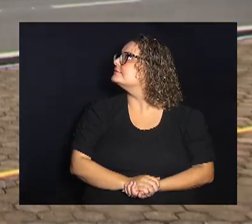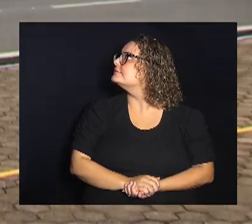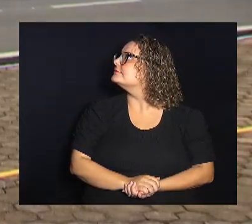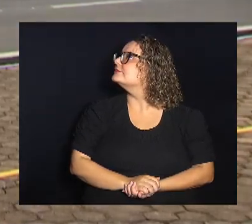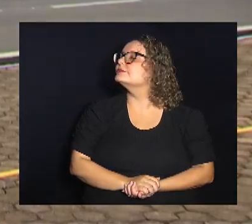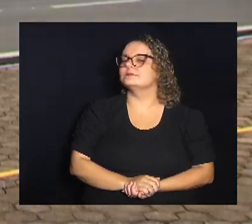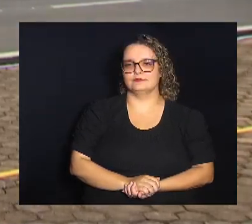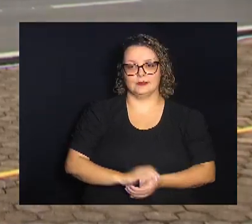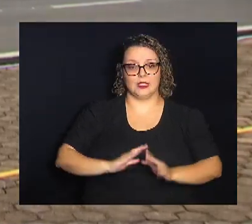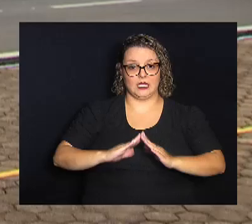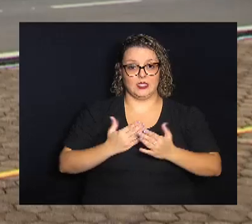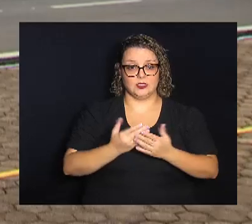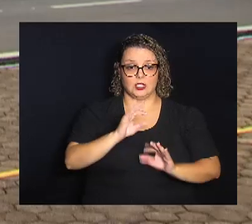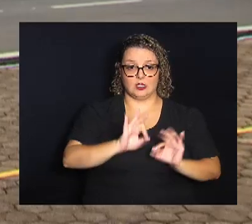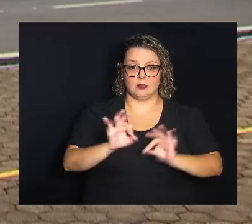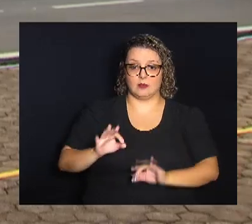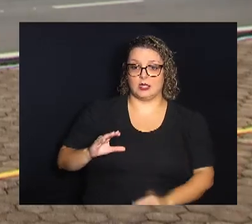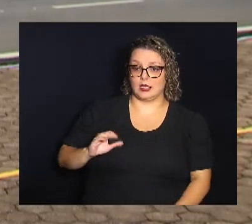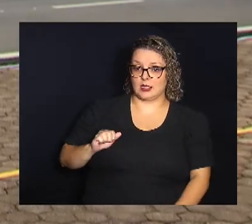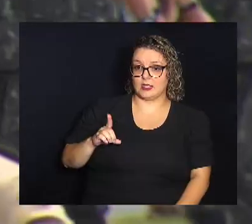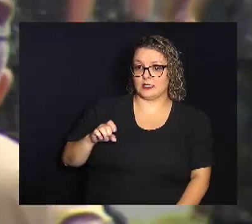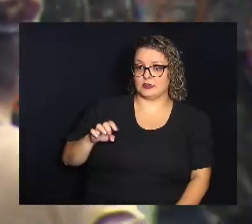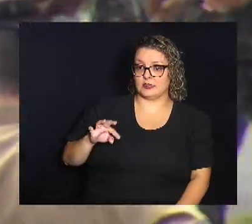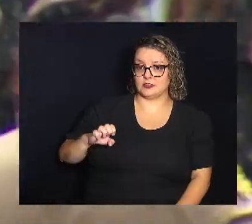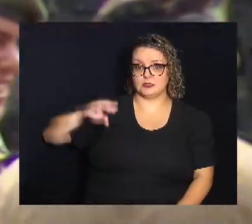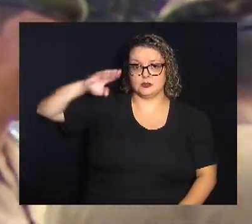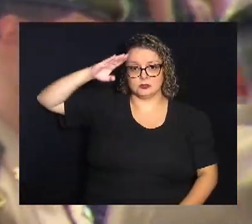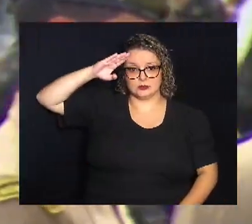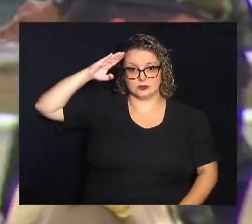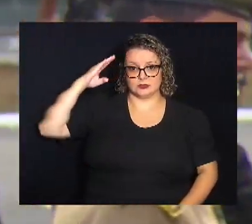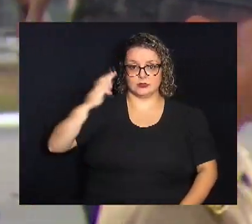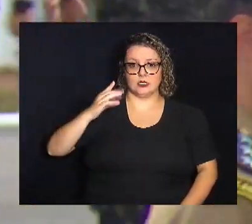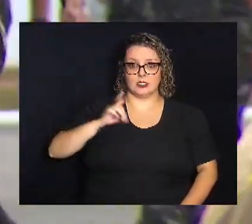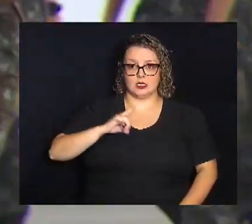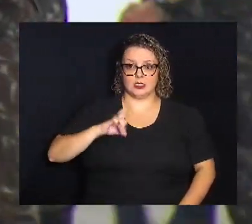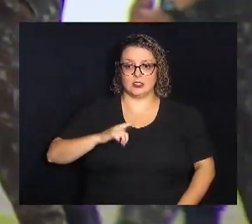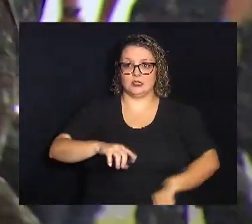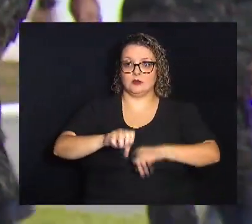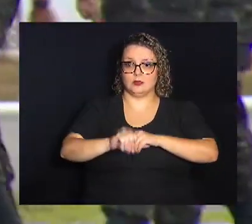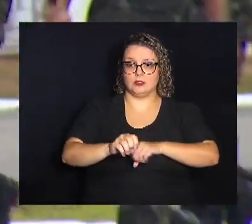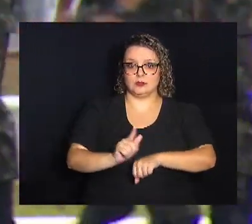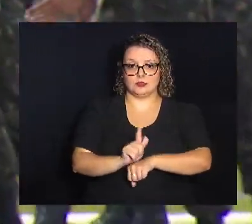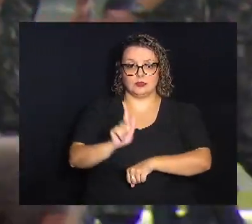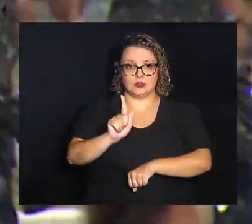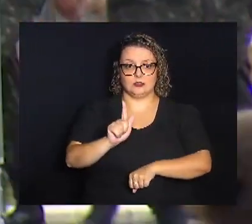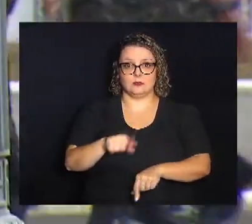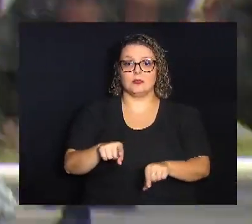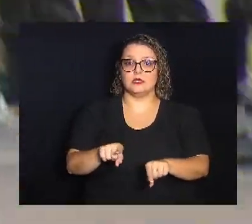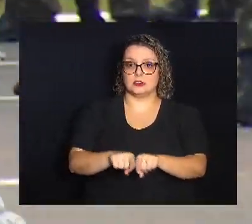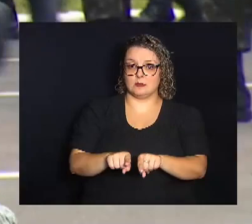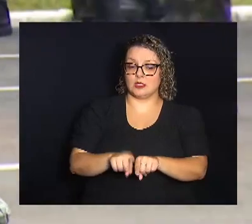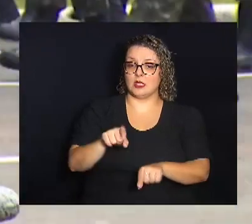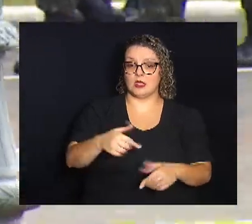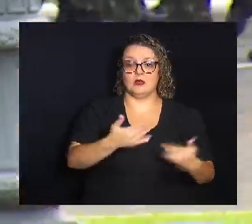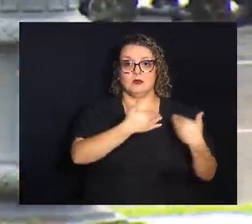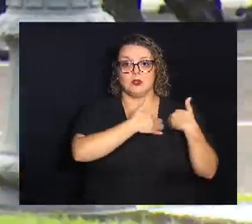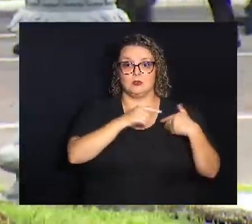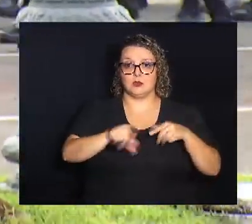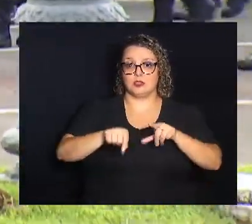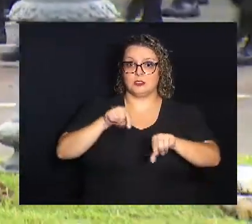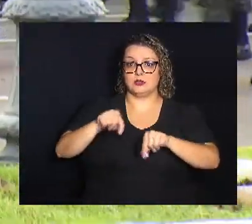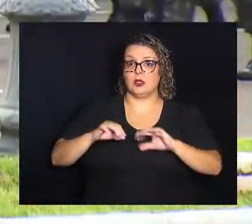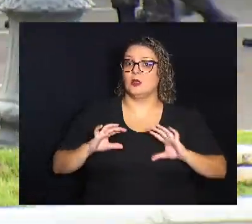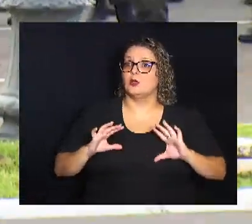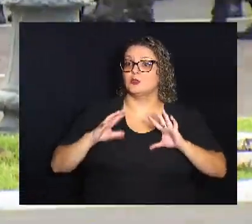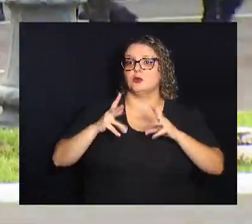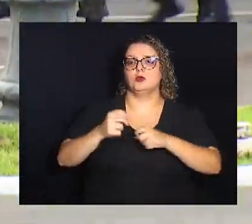A Escola Preparatória de Cadetes do Exército, que conta com ensino superior e é responsável por selecionar todos